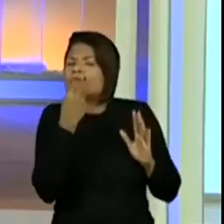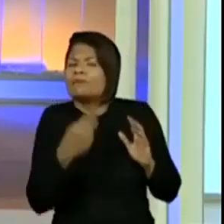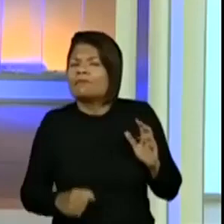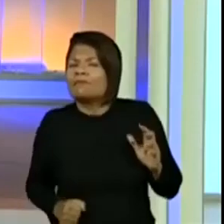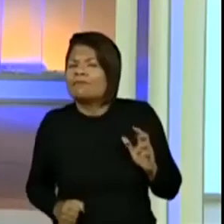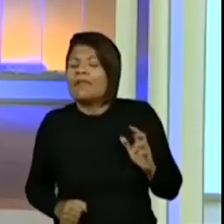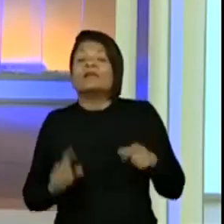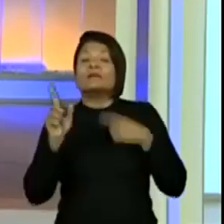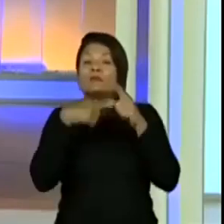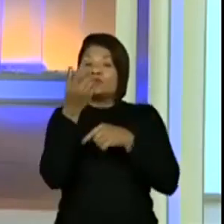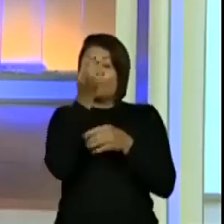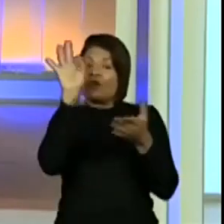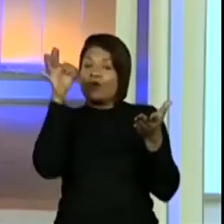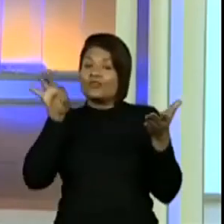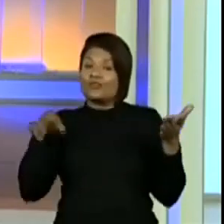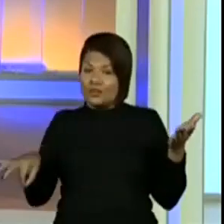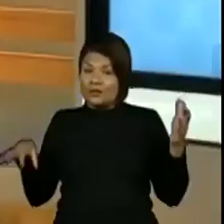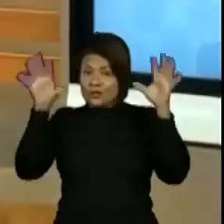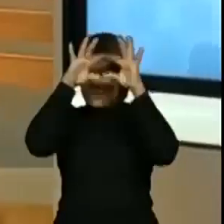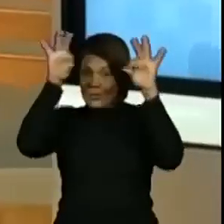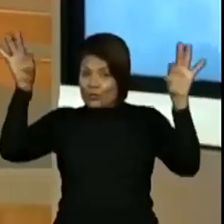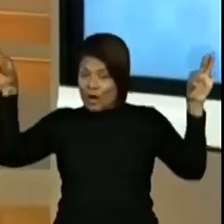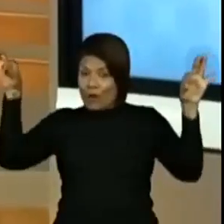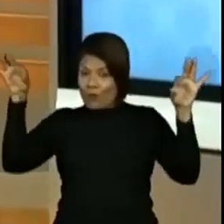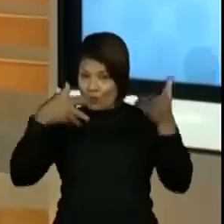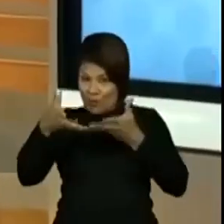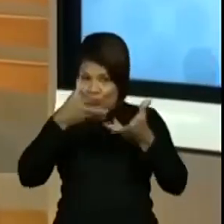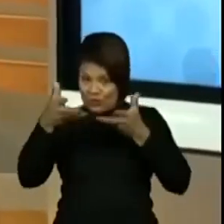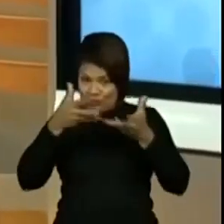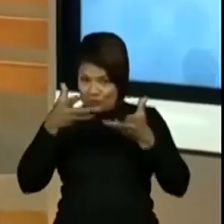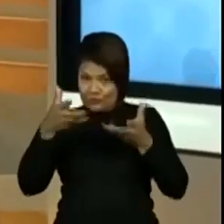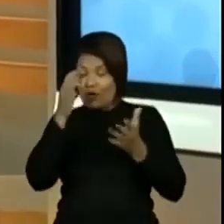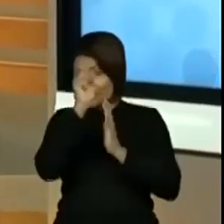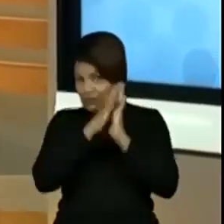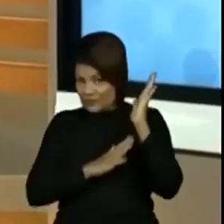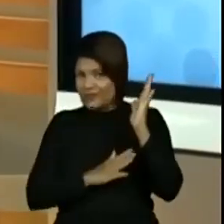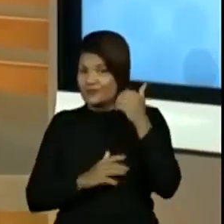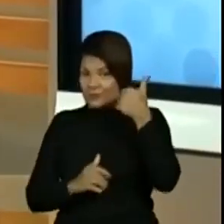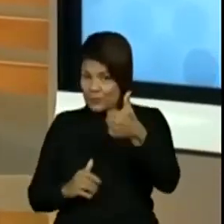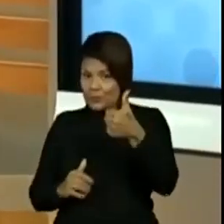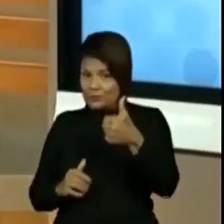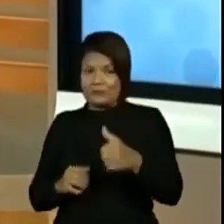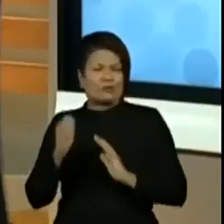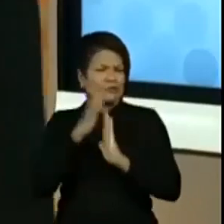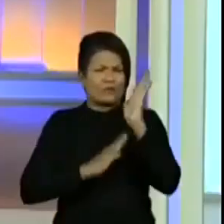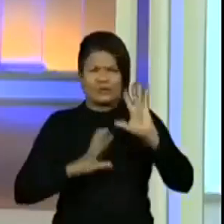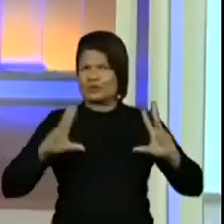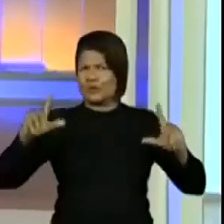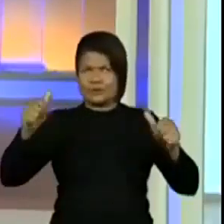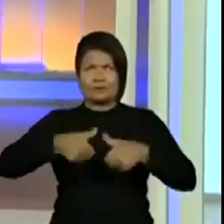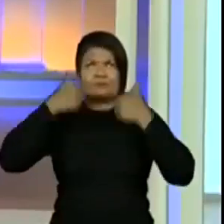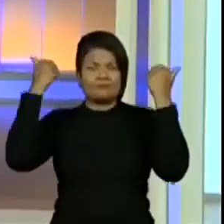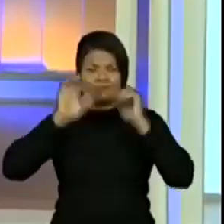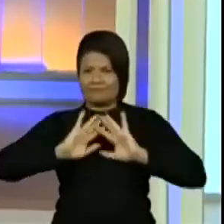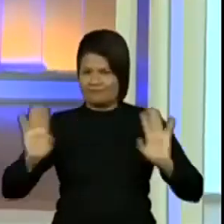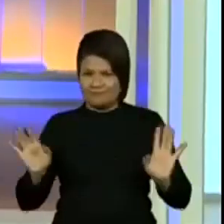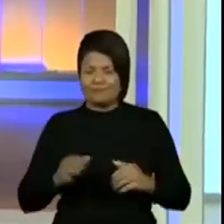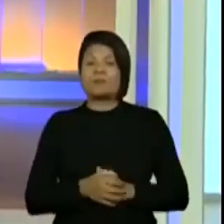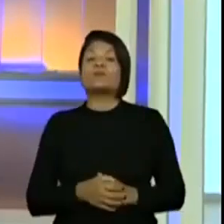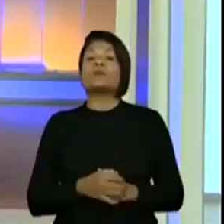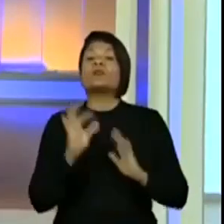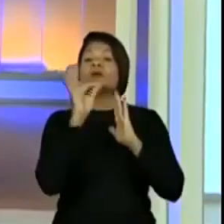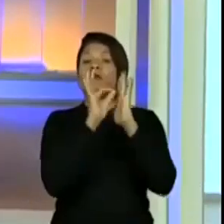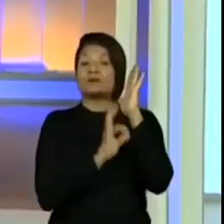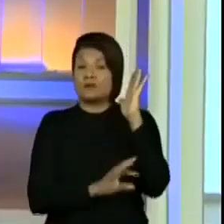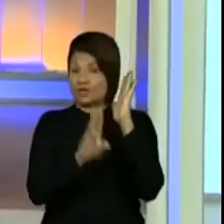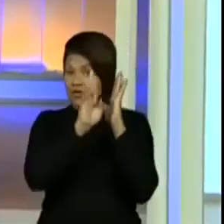que vocês mandaram no mural colaborativo. Uma atividade melhor que a outra. Bom, para cada nome que eu for chamando aqui,